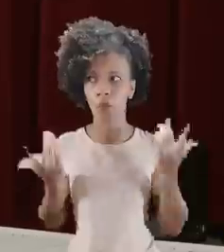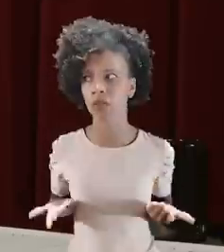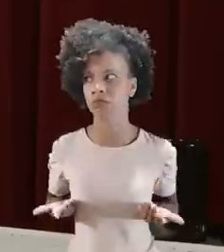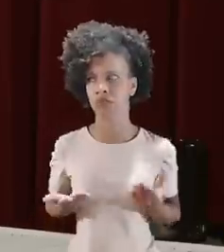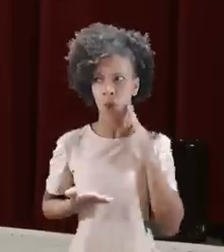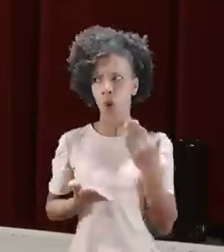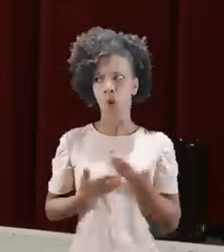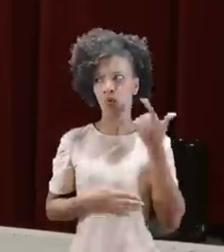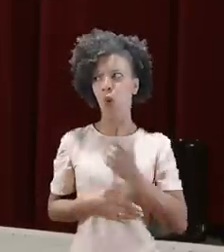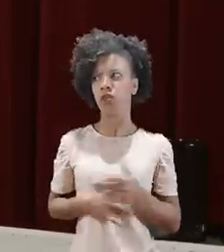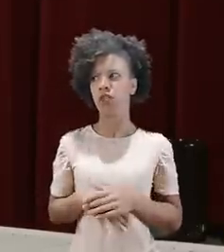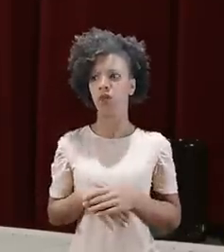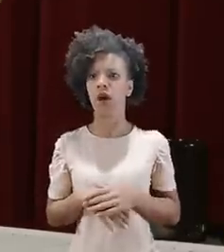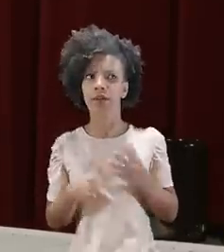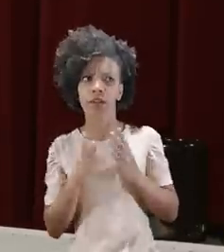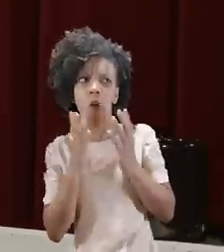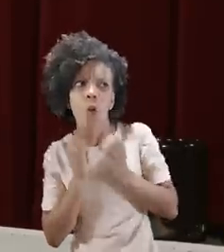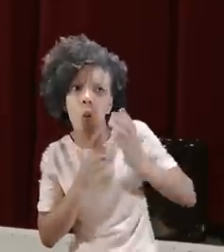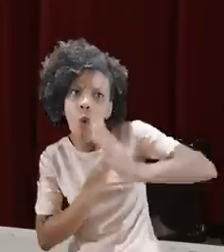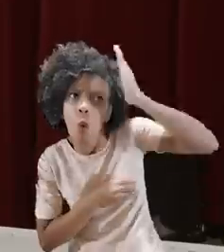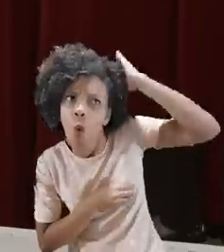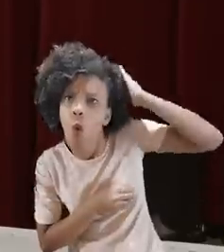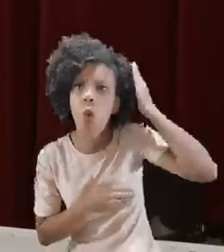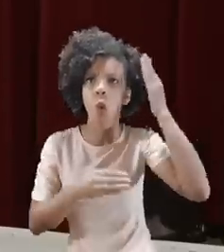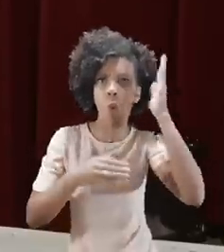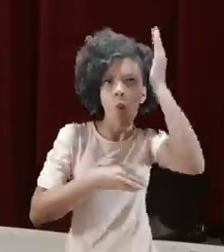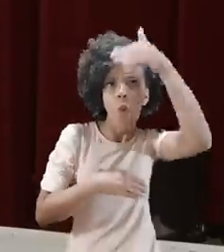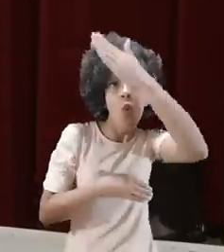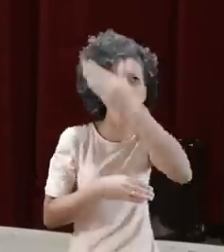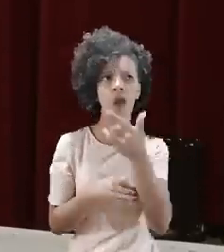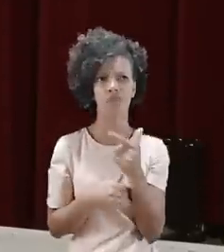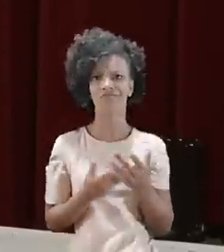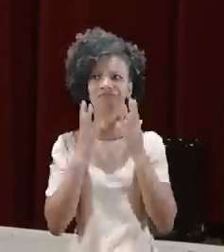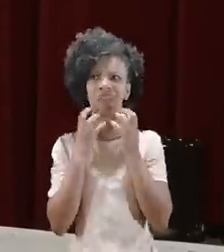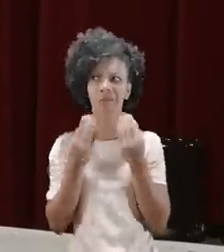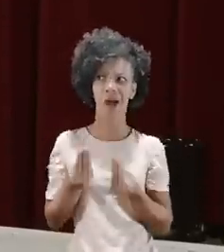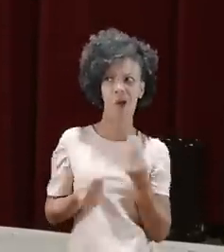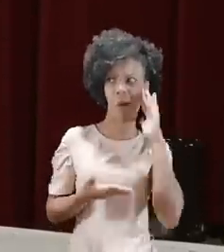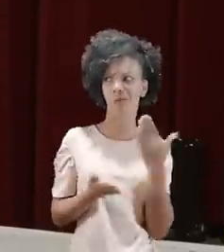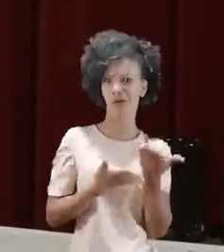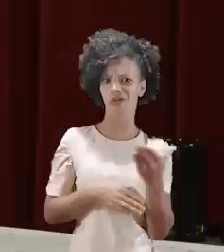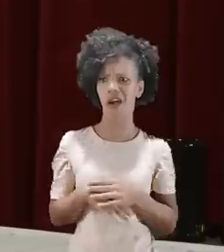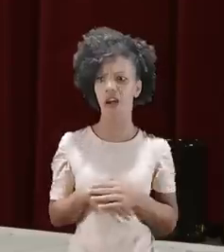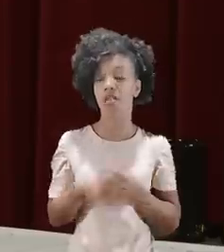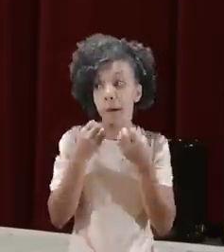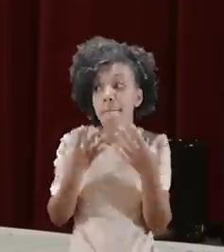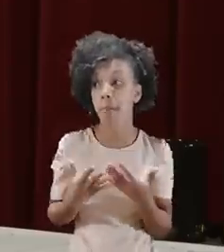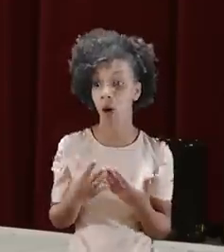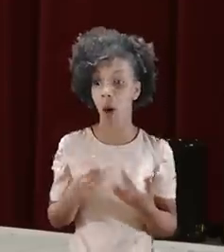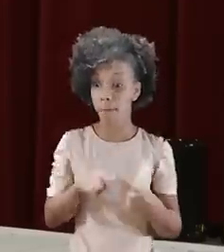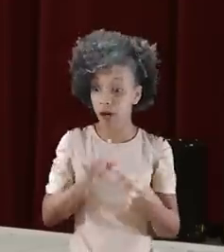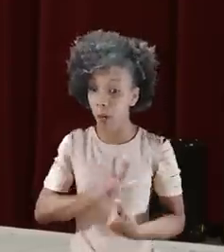eu não confio no cabeleireiro barba que tem um topete mal feito que eu falo ela não tem barba então assim você tem que ter um cara bom